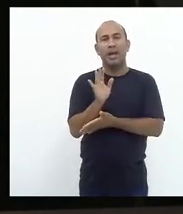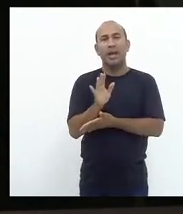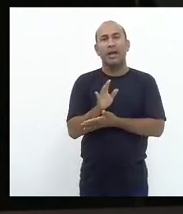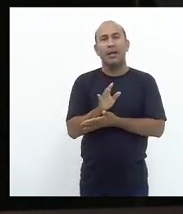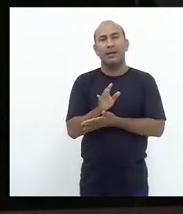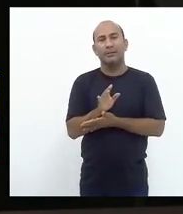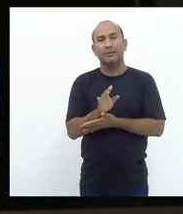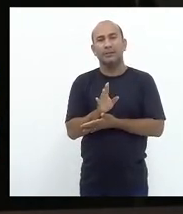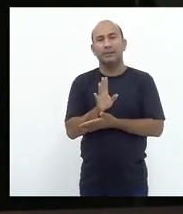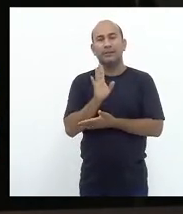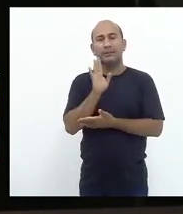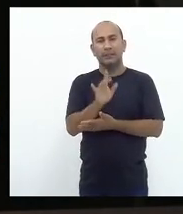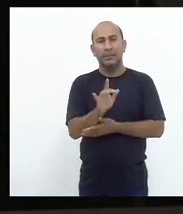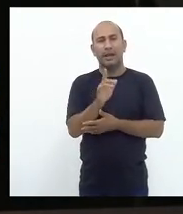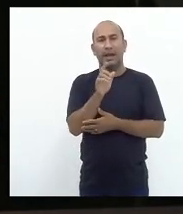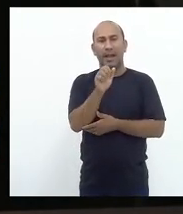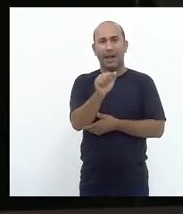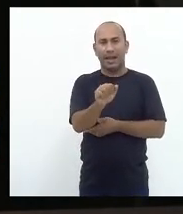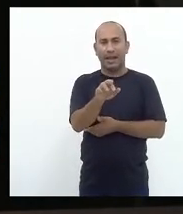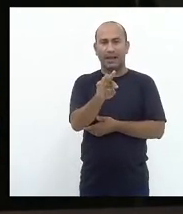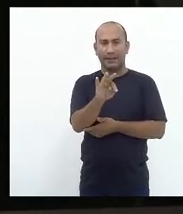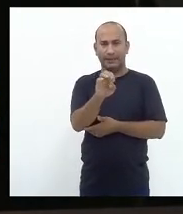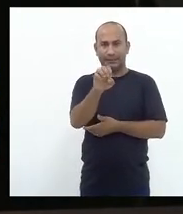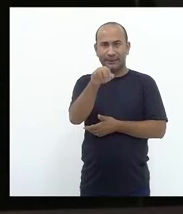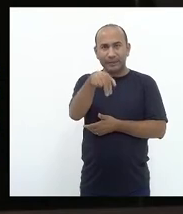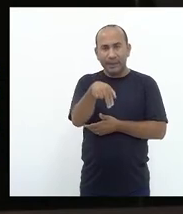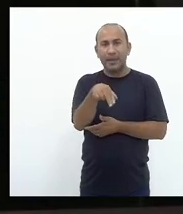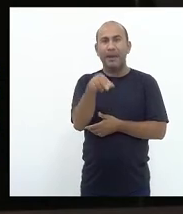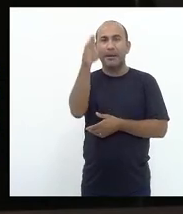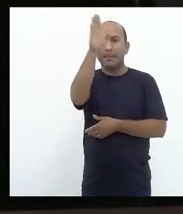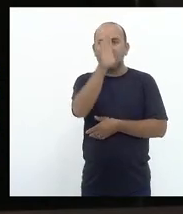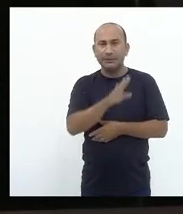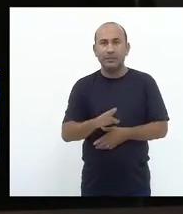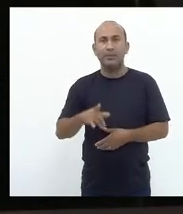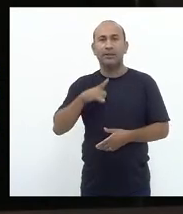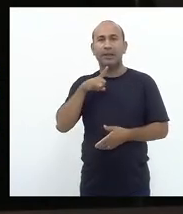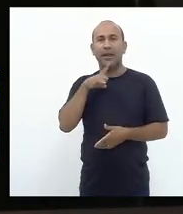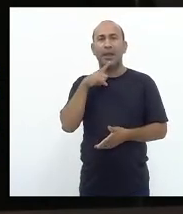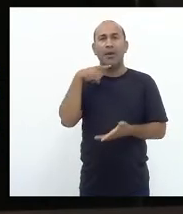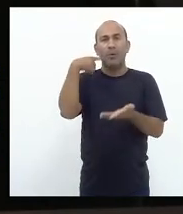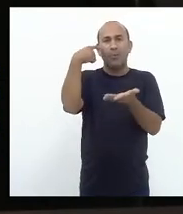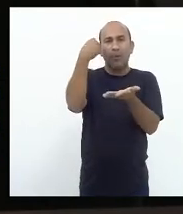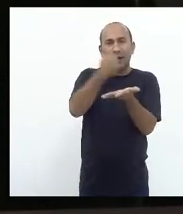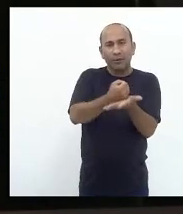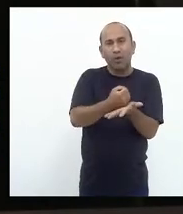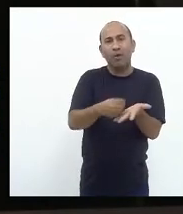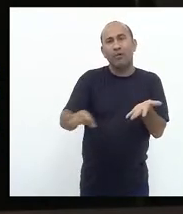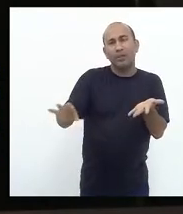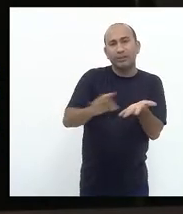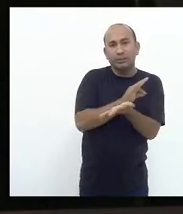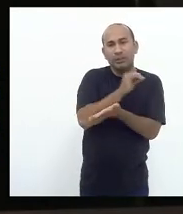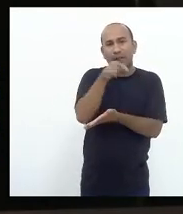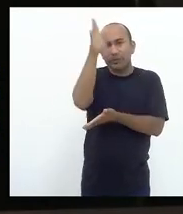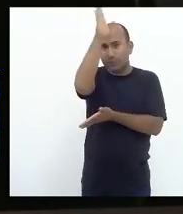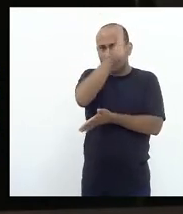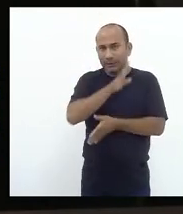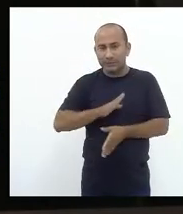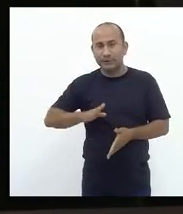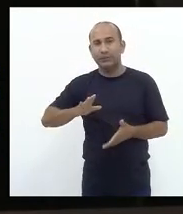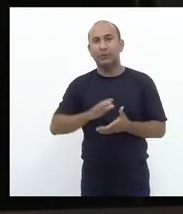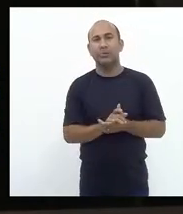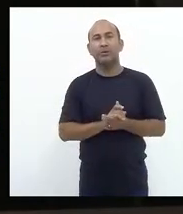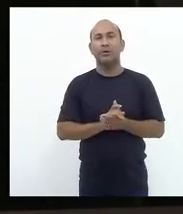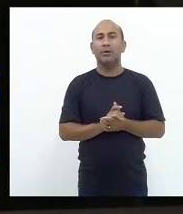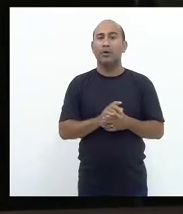a ARPEN Brasil, órgão que representa os cartórios de registro civil do Brasil. Segundo os dados